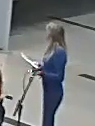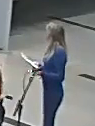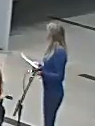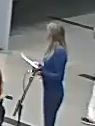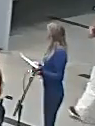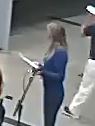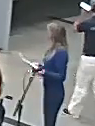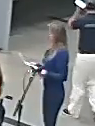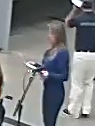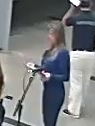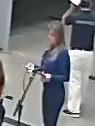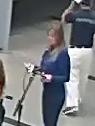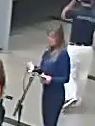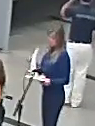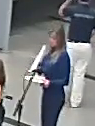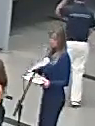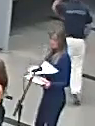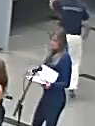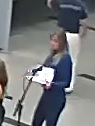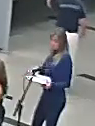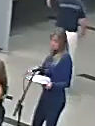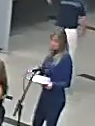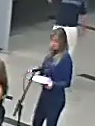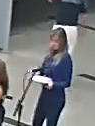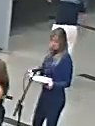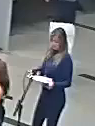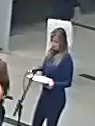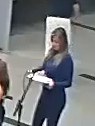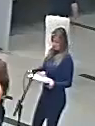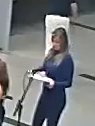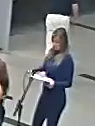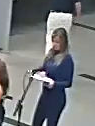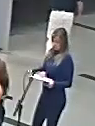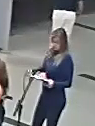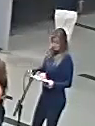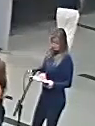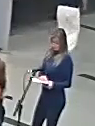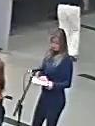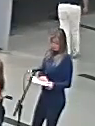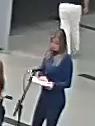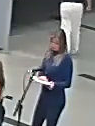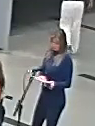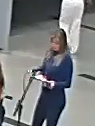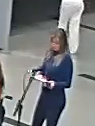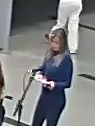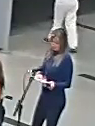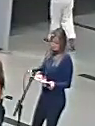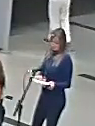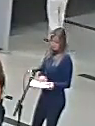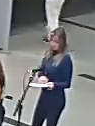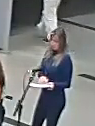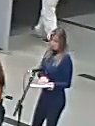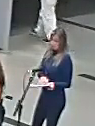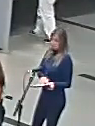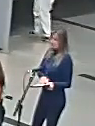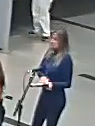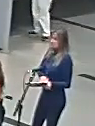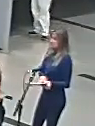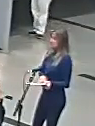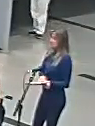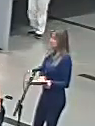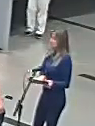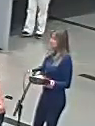as associações todos nós estão sabendo que tem isso aqui hoje eu fiquei sabendo pelo comped e